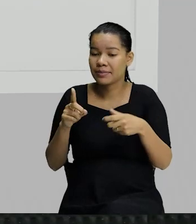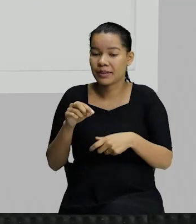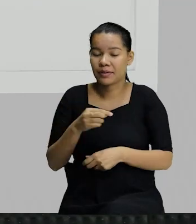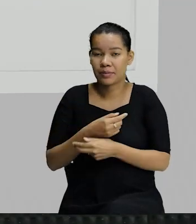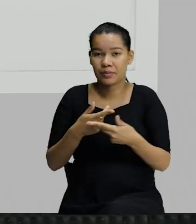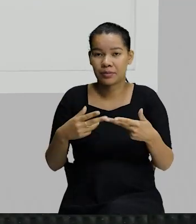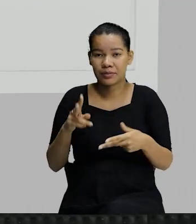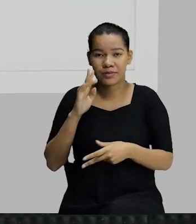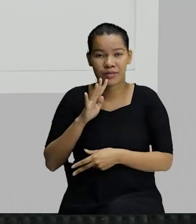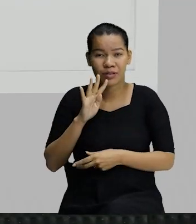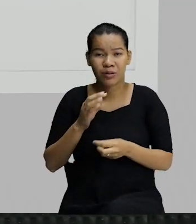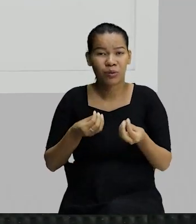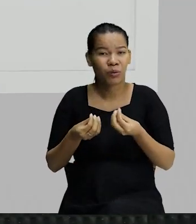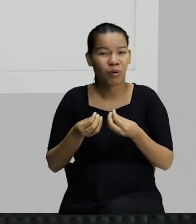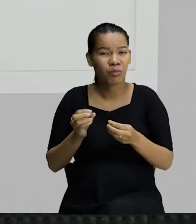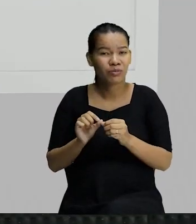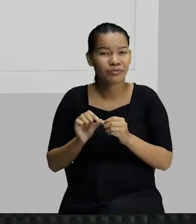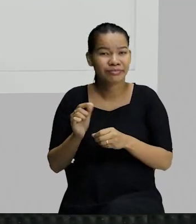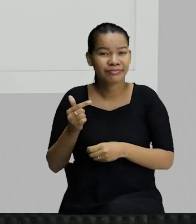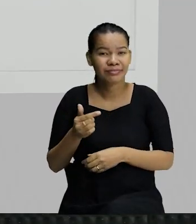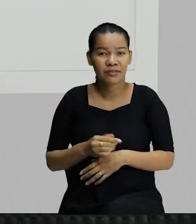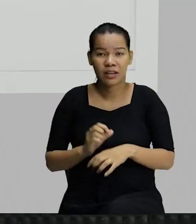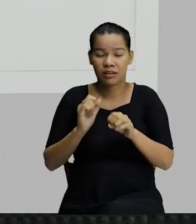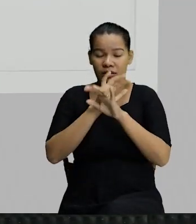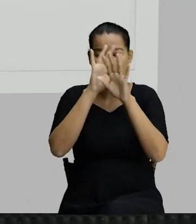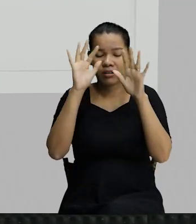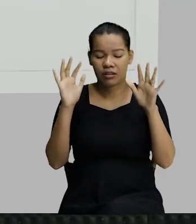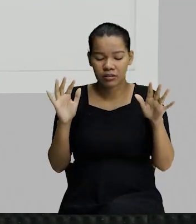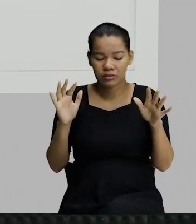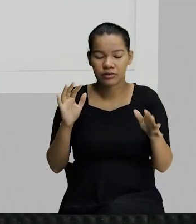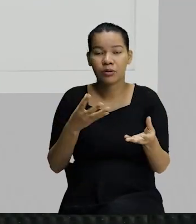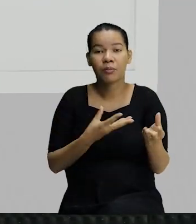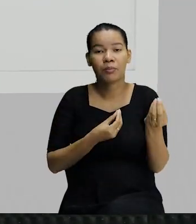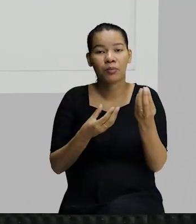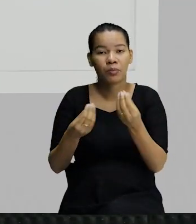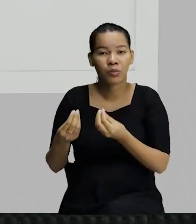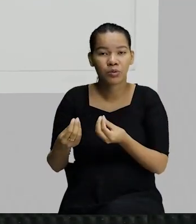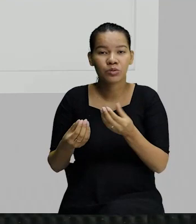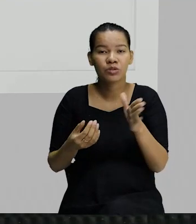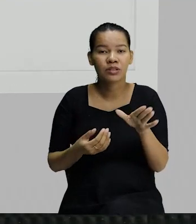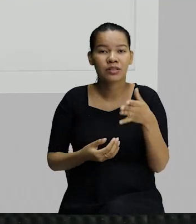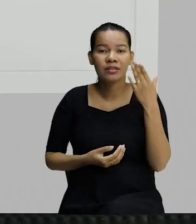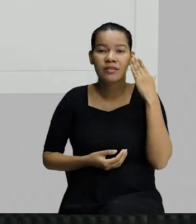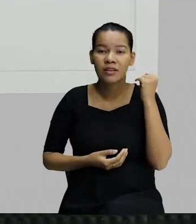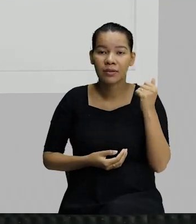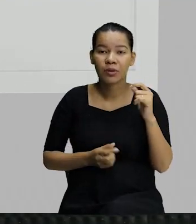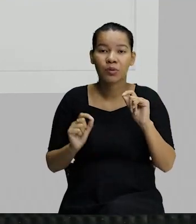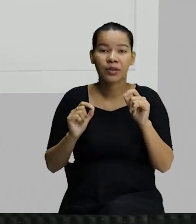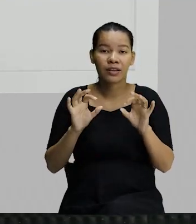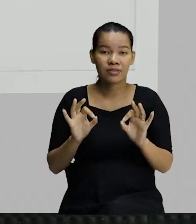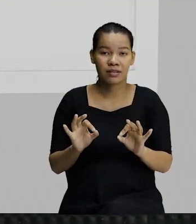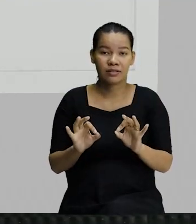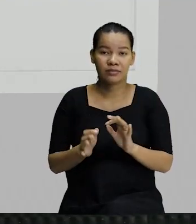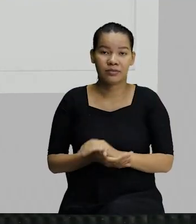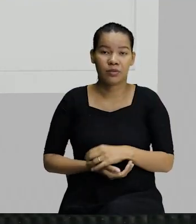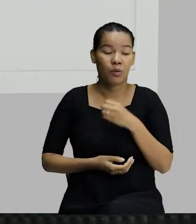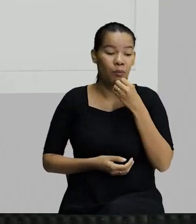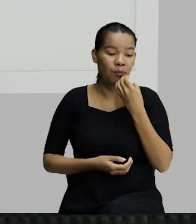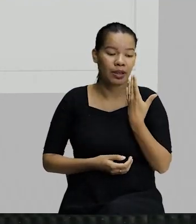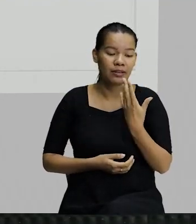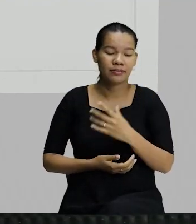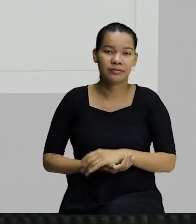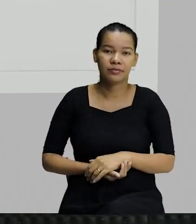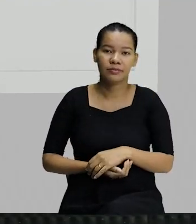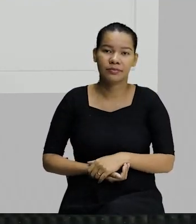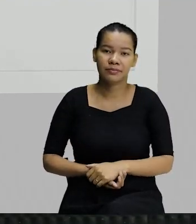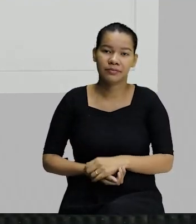porque como é que funciona isso? Obviamente, muitos sabem o que é certo, o bem, o